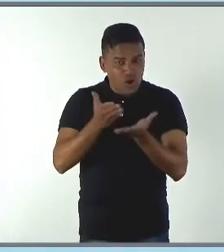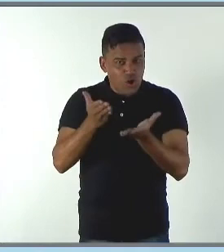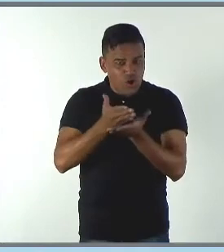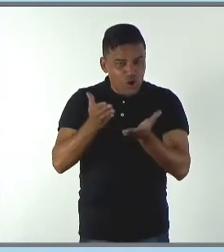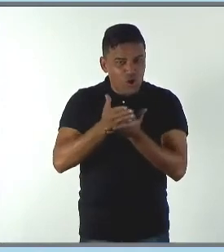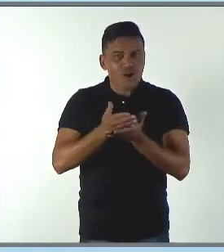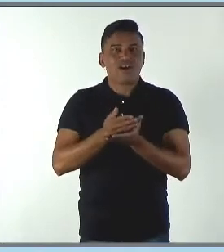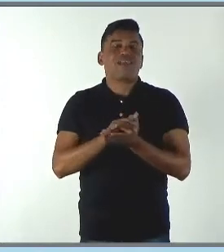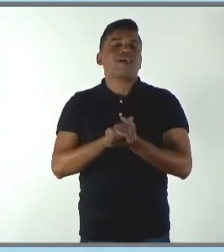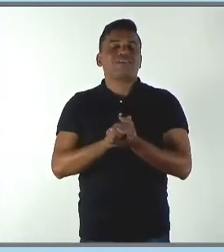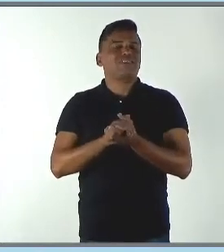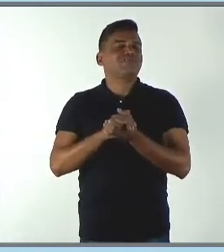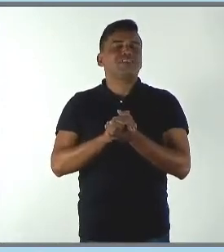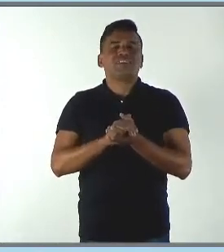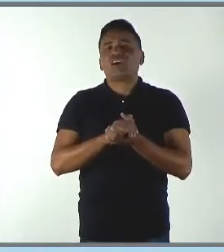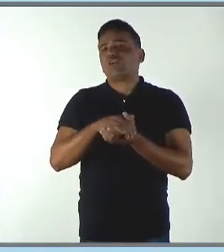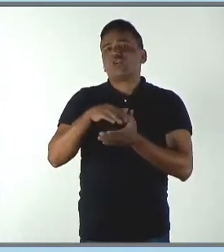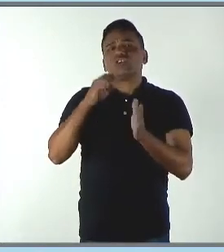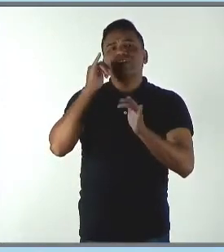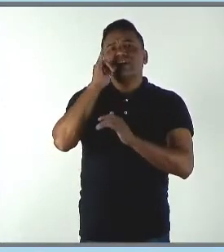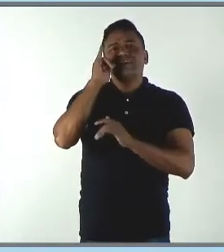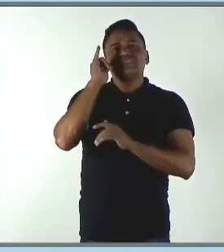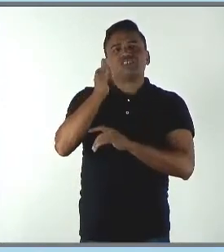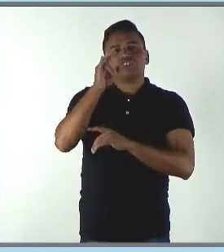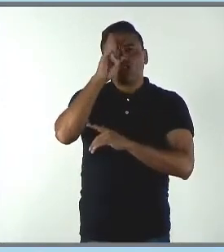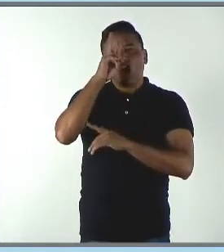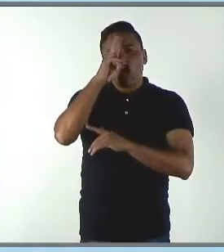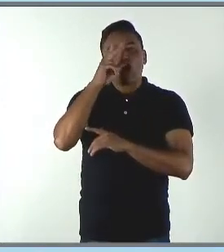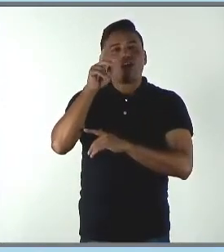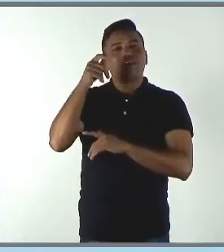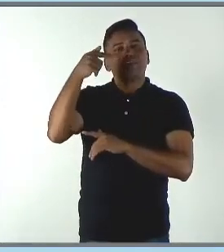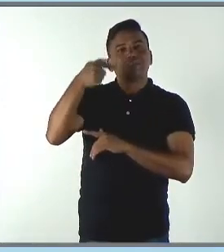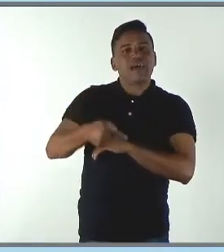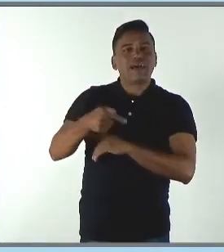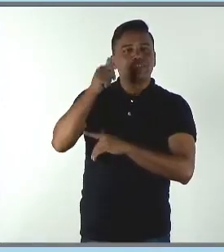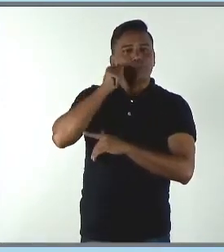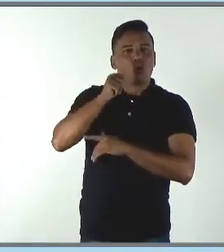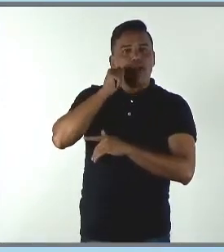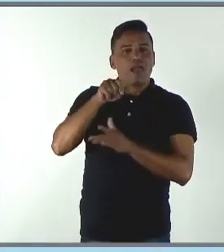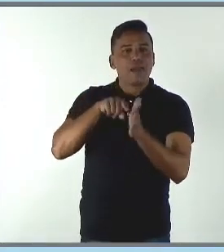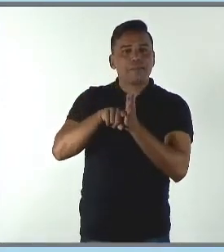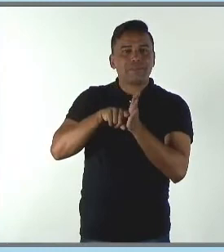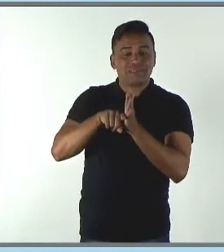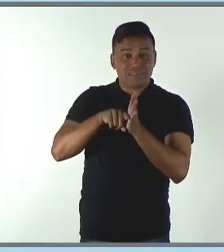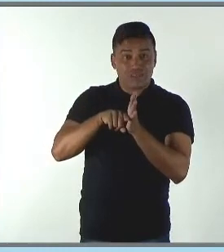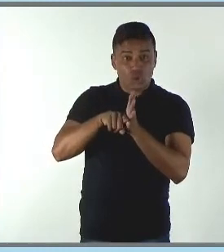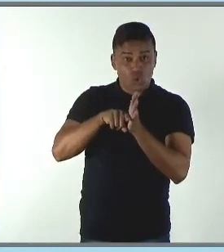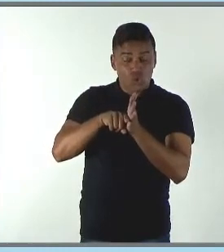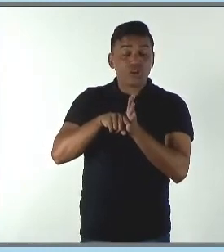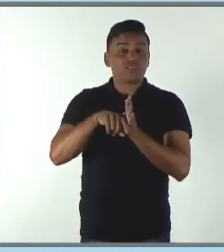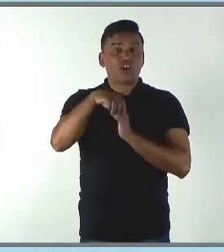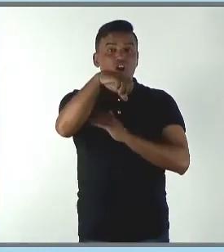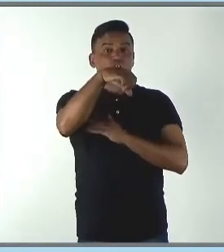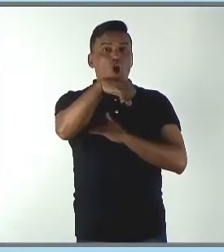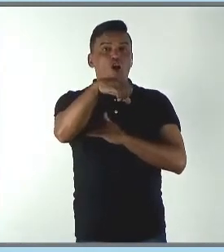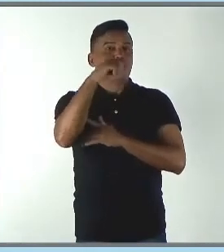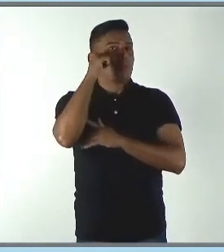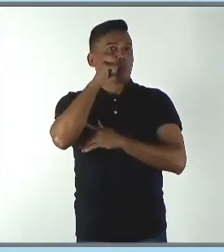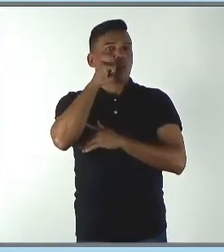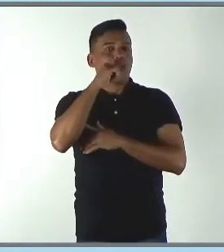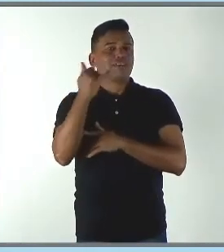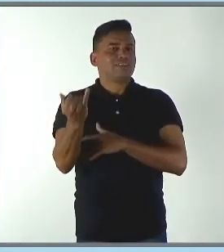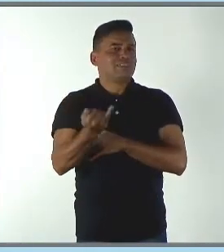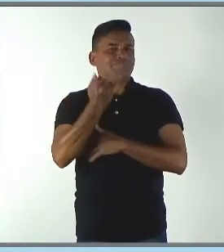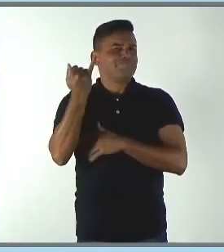conta a história de 7 pesquisadoras sobre 9 mulheres importantíssimas para a edição